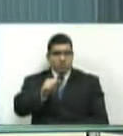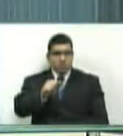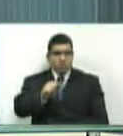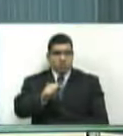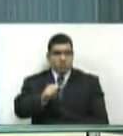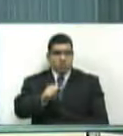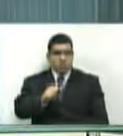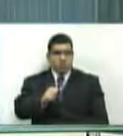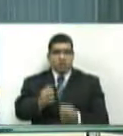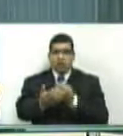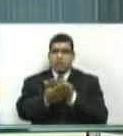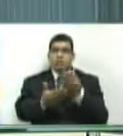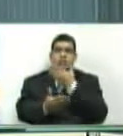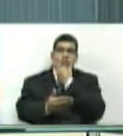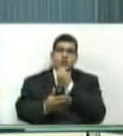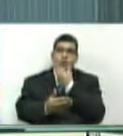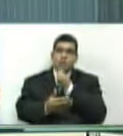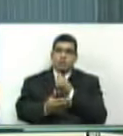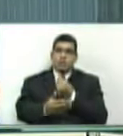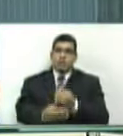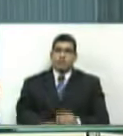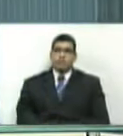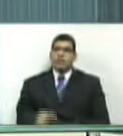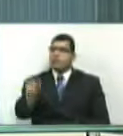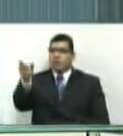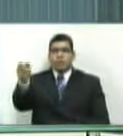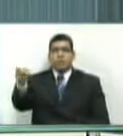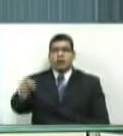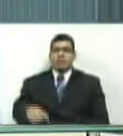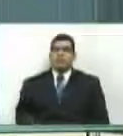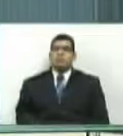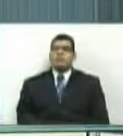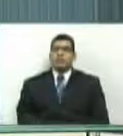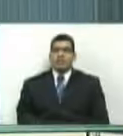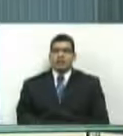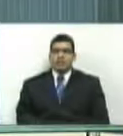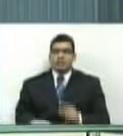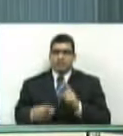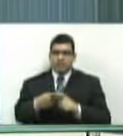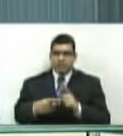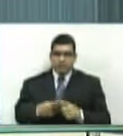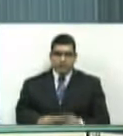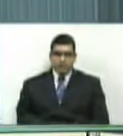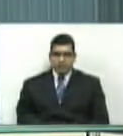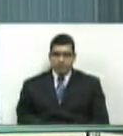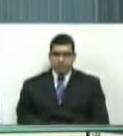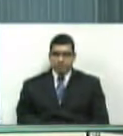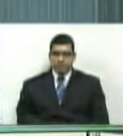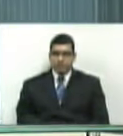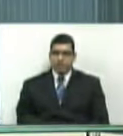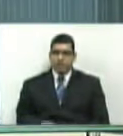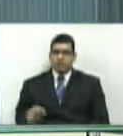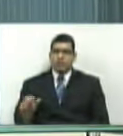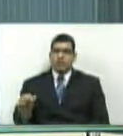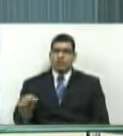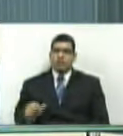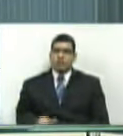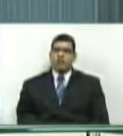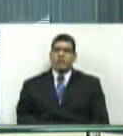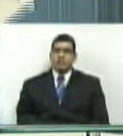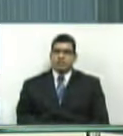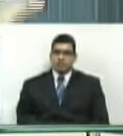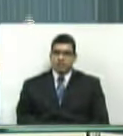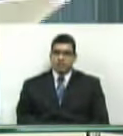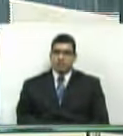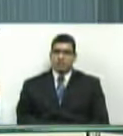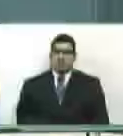a ser homem por isso. E o que o Estado do Amazonas fez em relação à lei do Amazonprev foi registrar